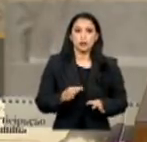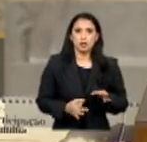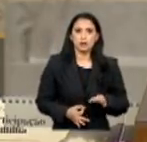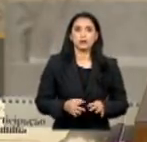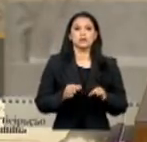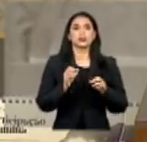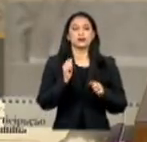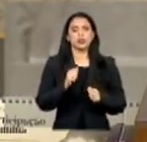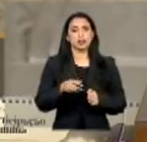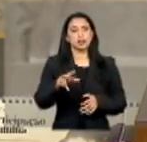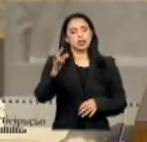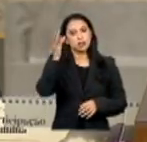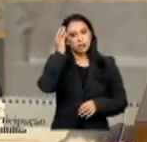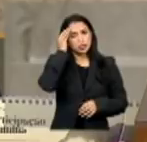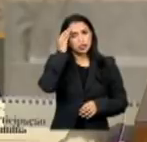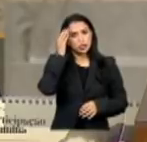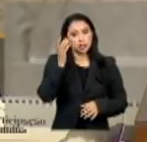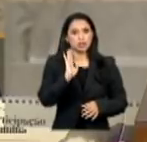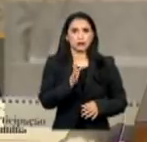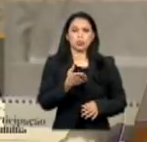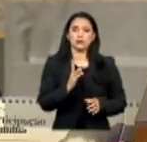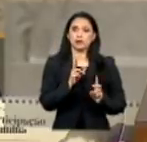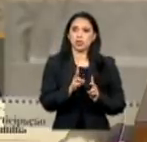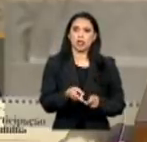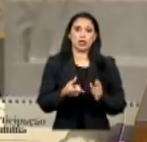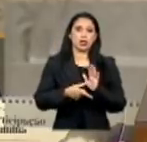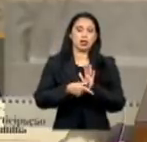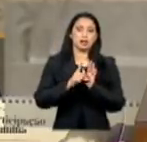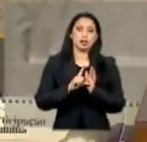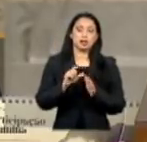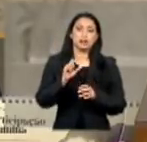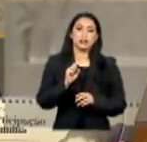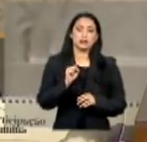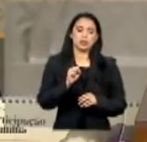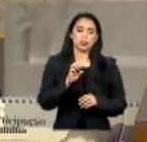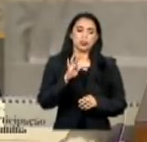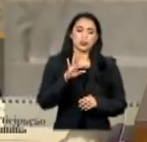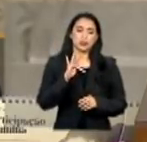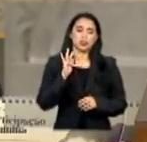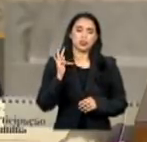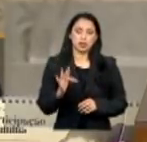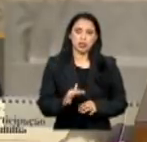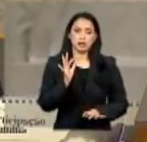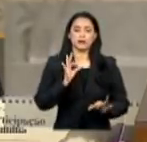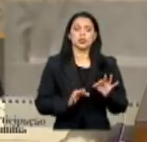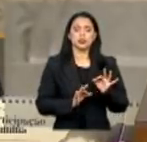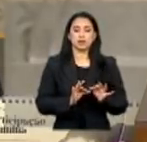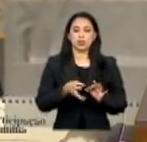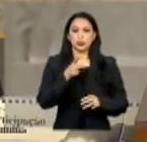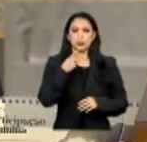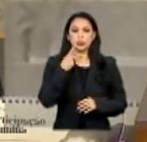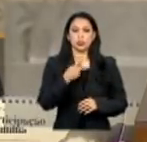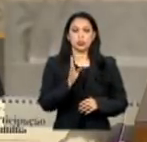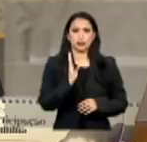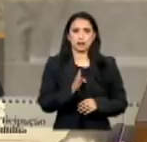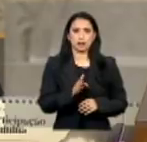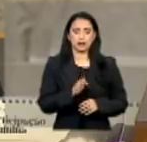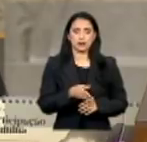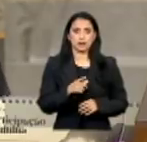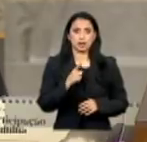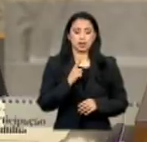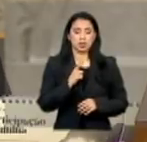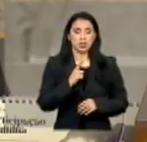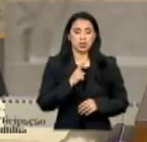interpretado como posteriormente interpretou o stf no julgamento referido e que não haveria a fomentar uma